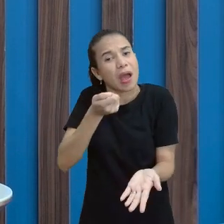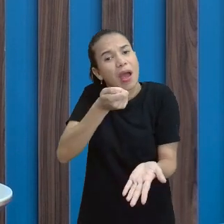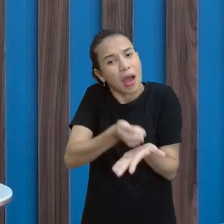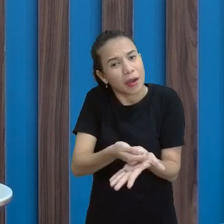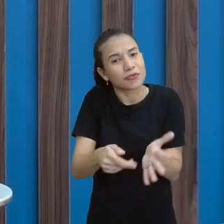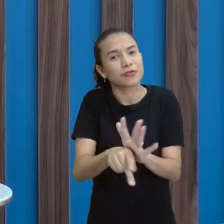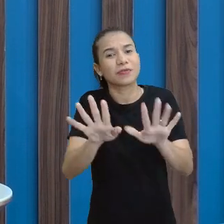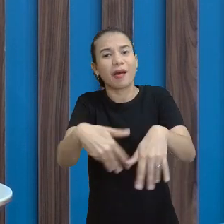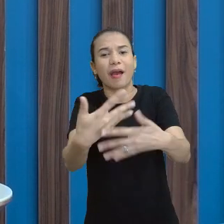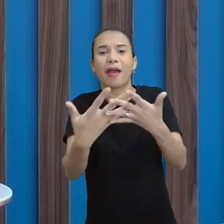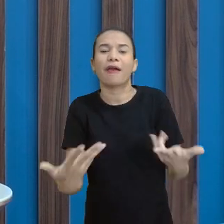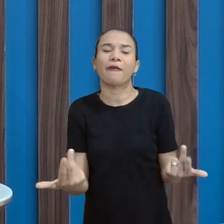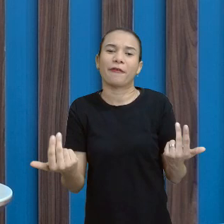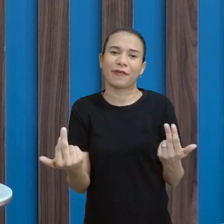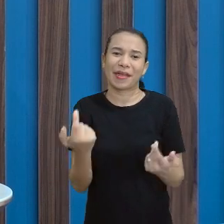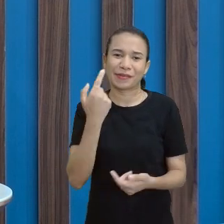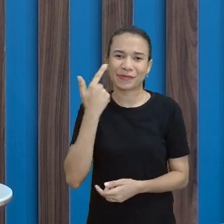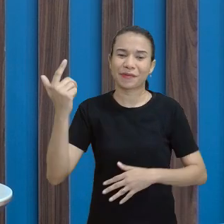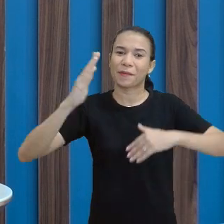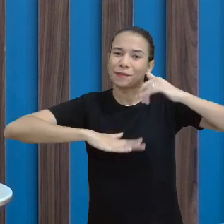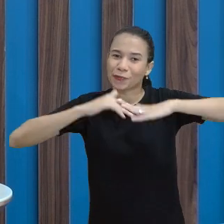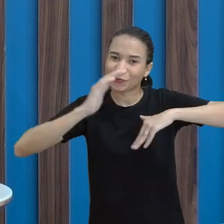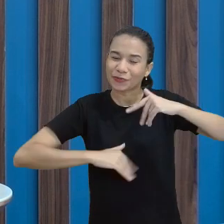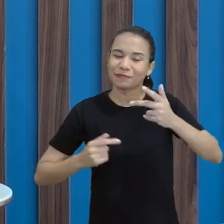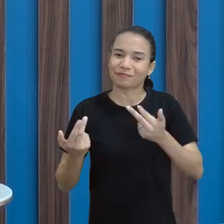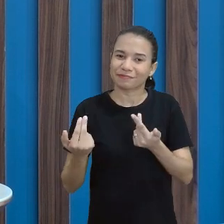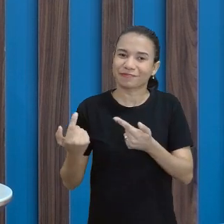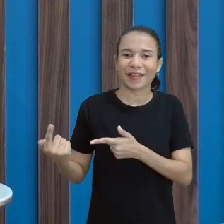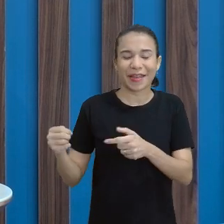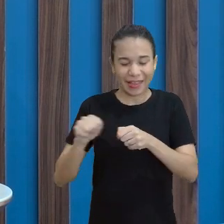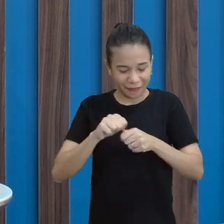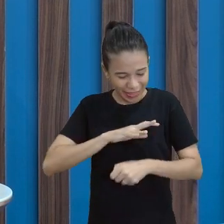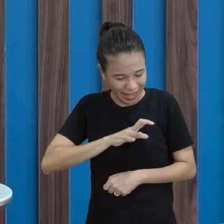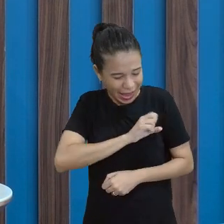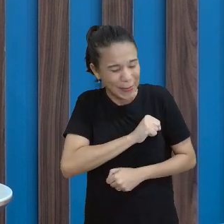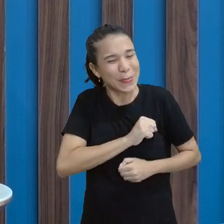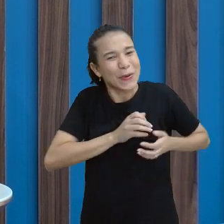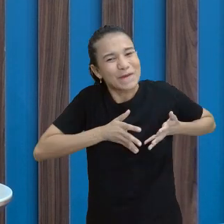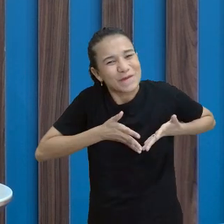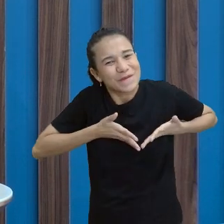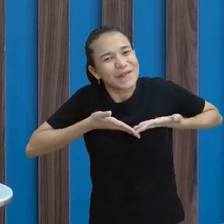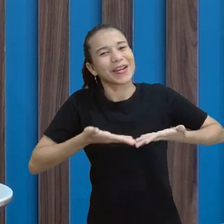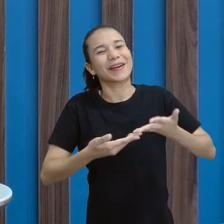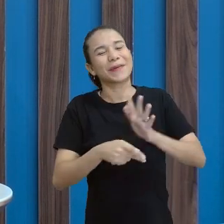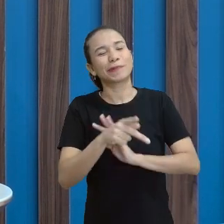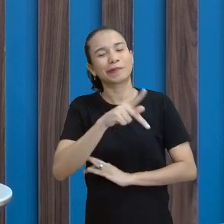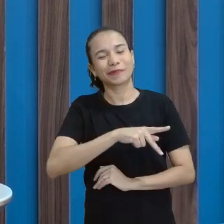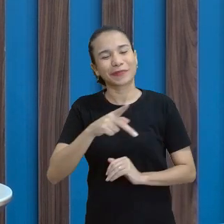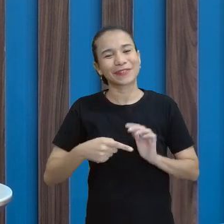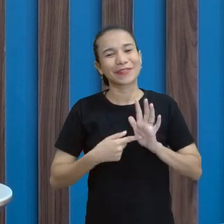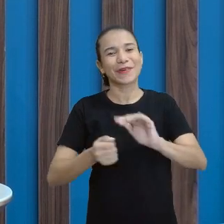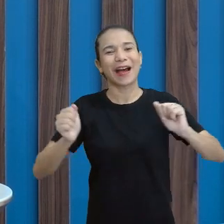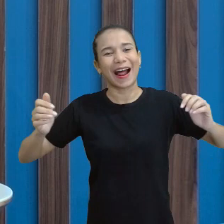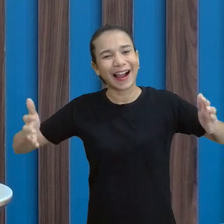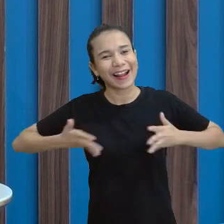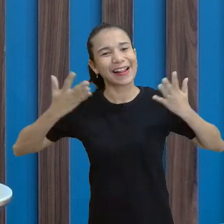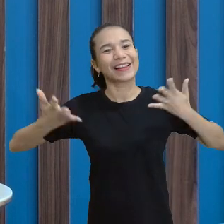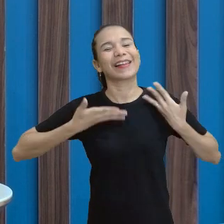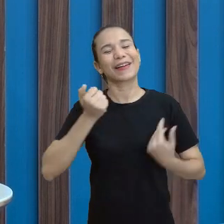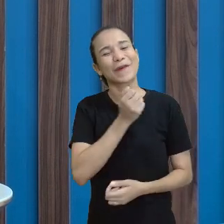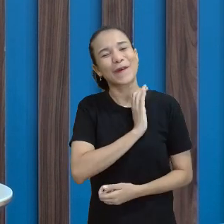assim, eventos como esse e profissionais como esse que faz com amor, com carinho, com atenção e deixa essas pessoas alegres, né? Com o